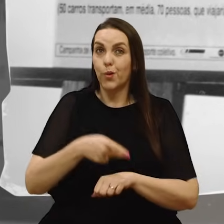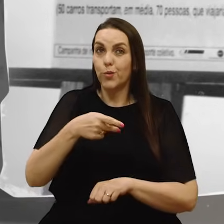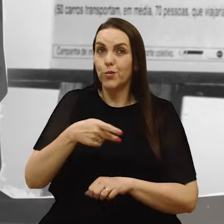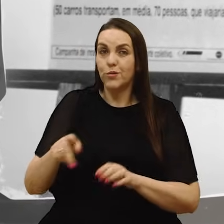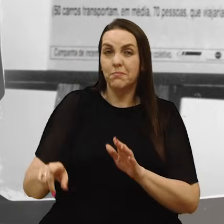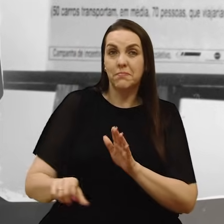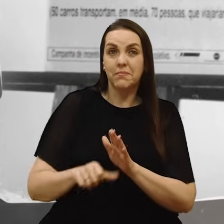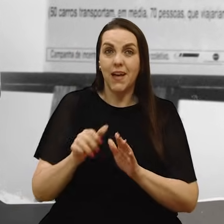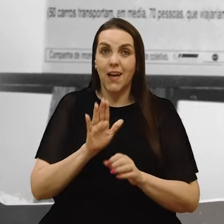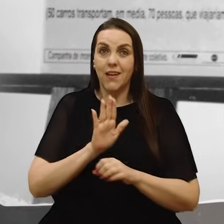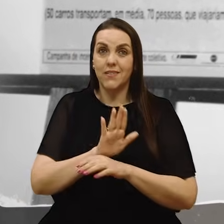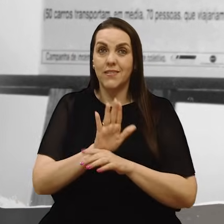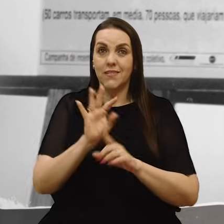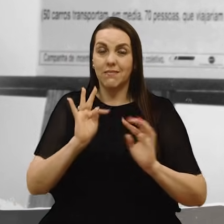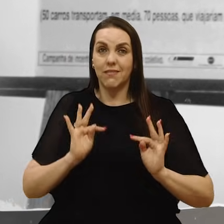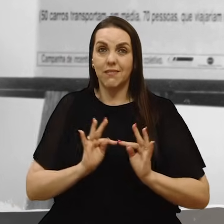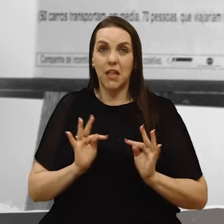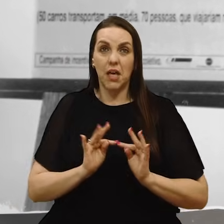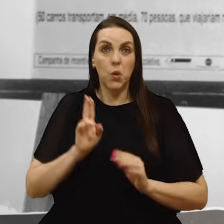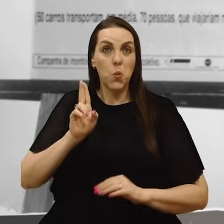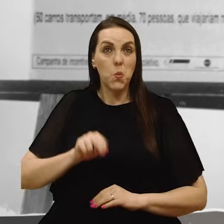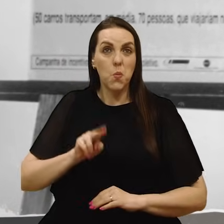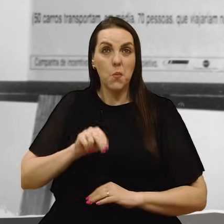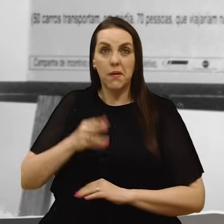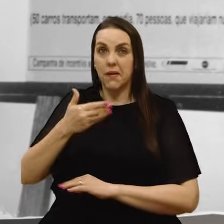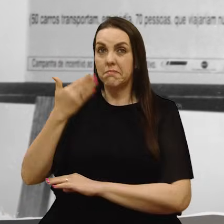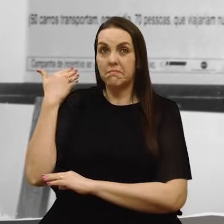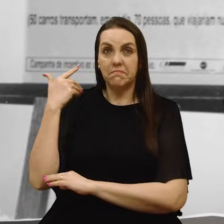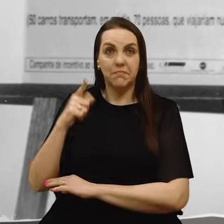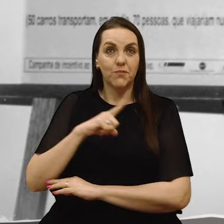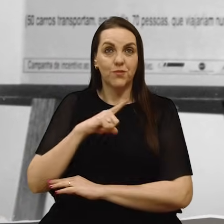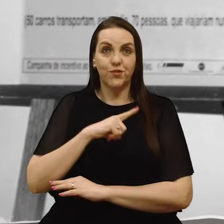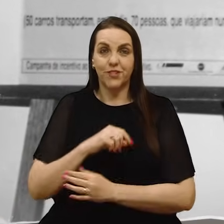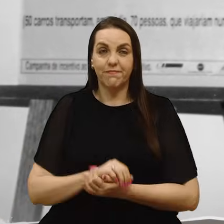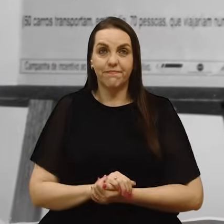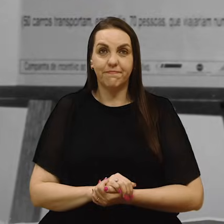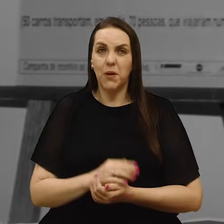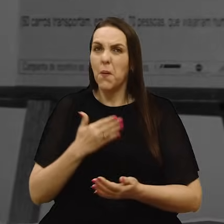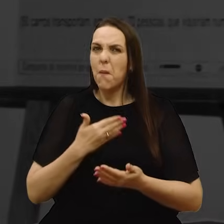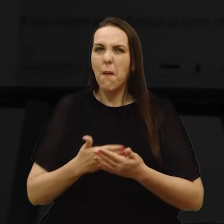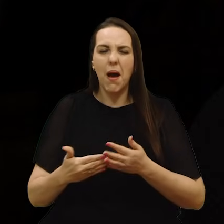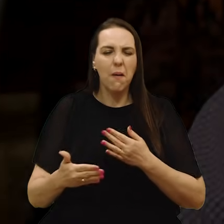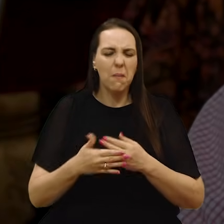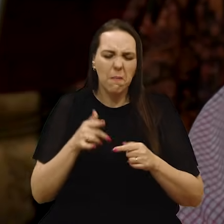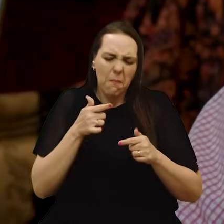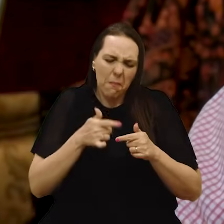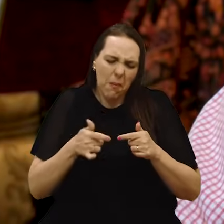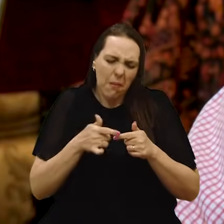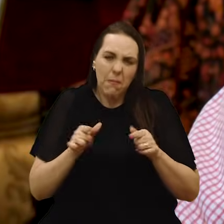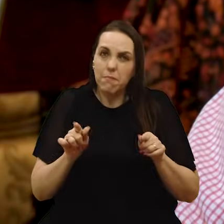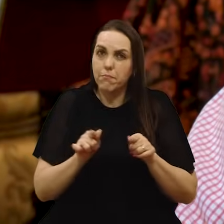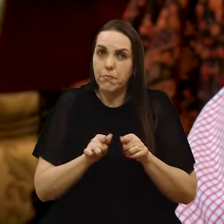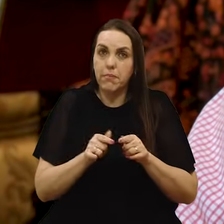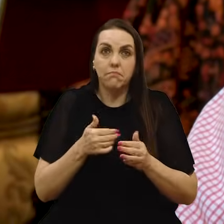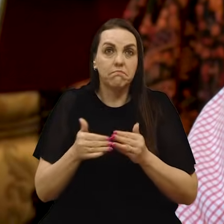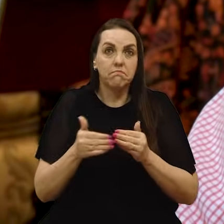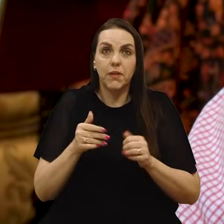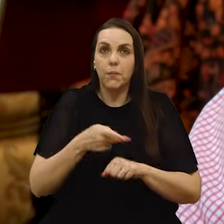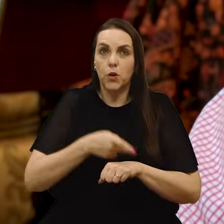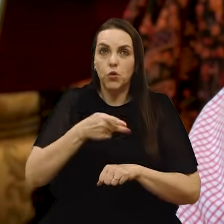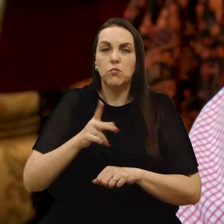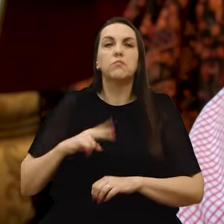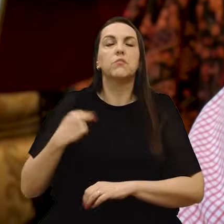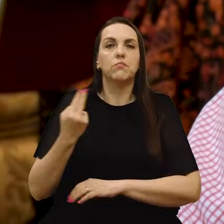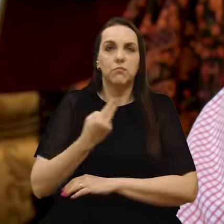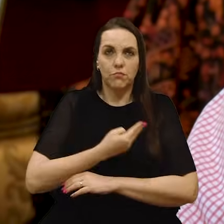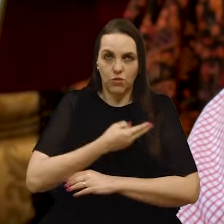resistência e um produto com uma assistência técnica que ninguém tinha no mundo. Qualquer probleminha que